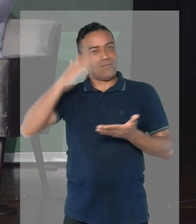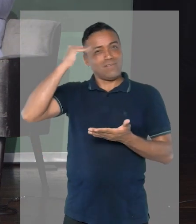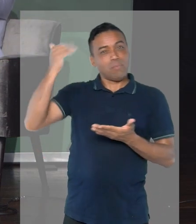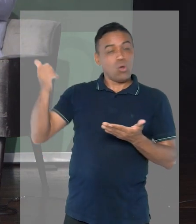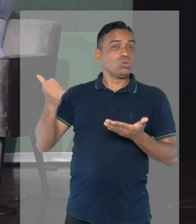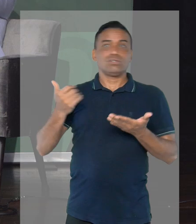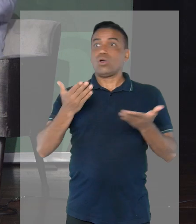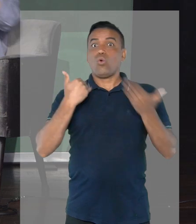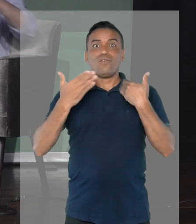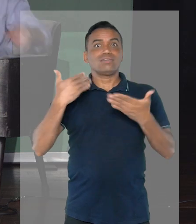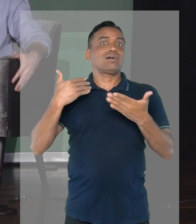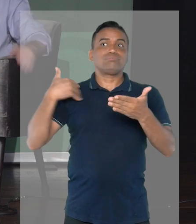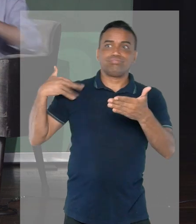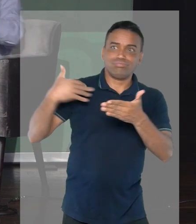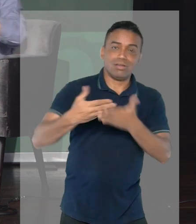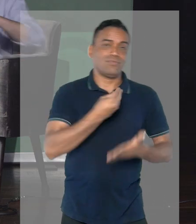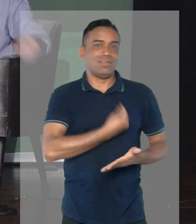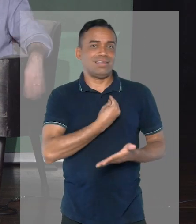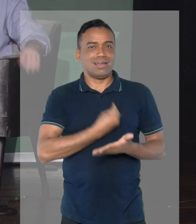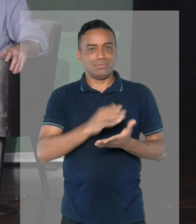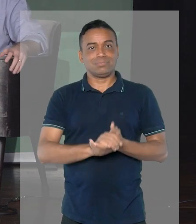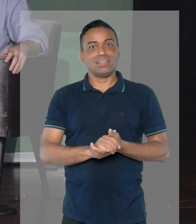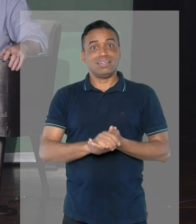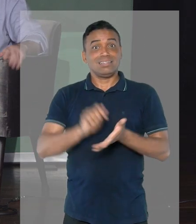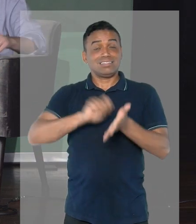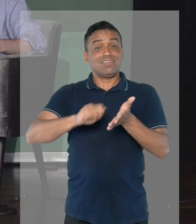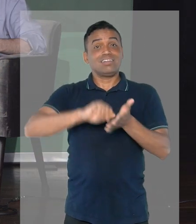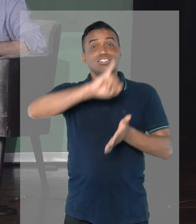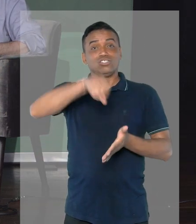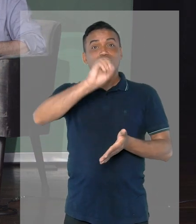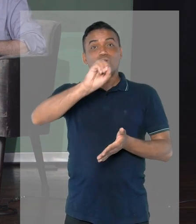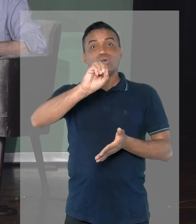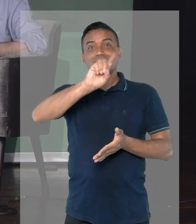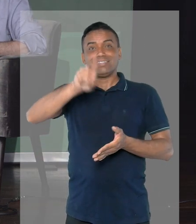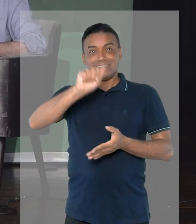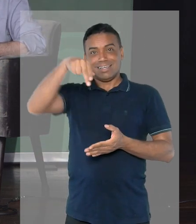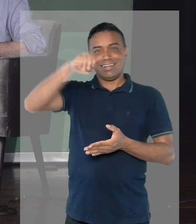conversando com Scorsese ao longo da vida. A gente está fazendo o livro Conversas com Josane.